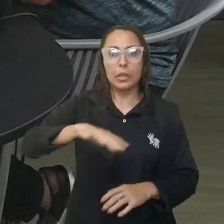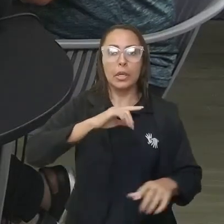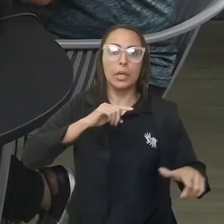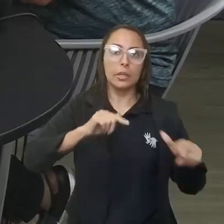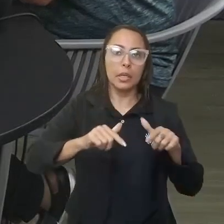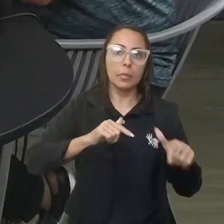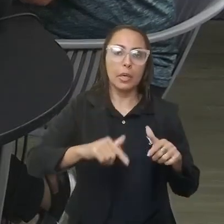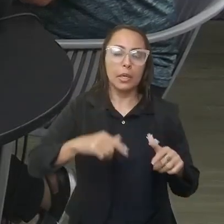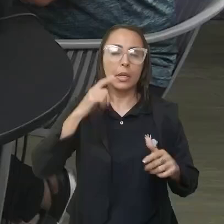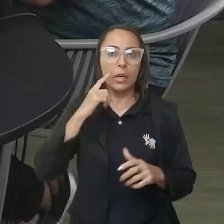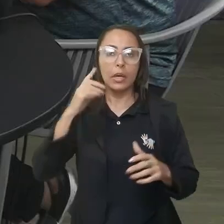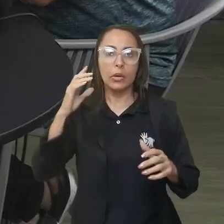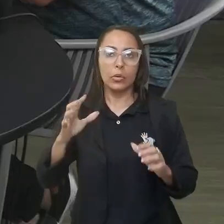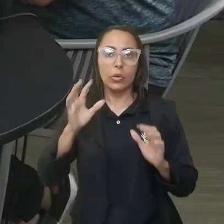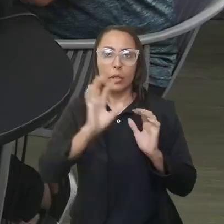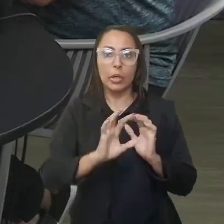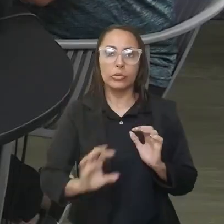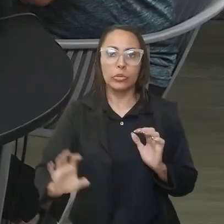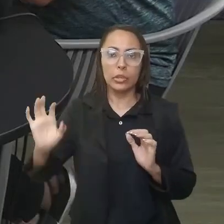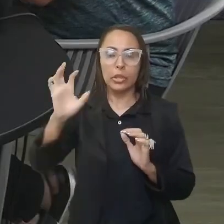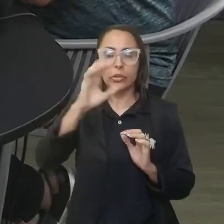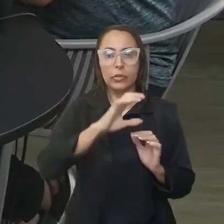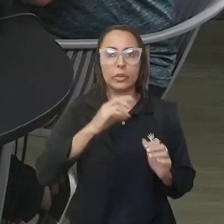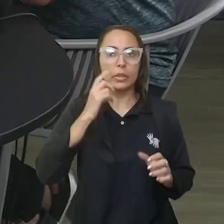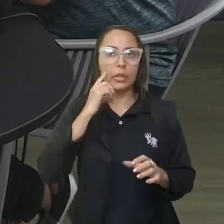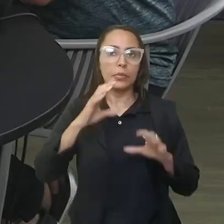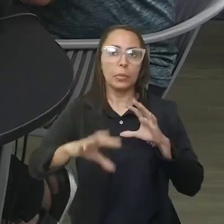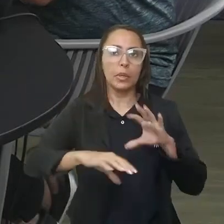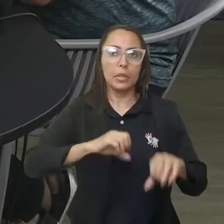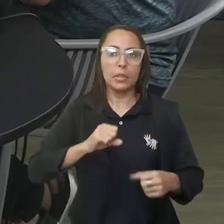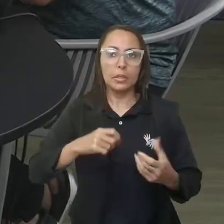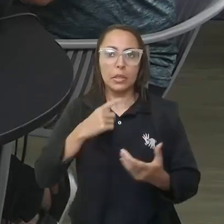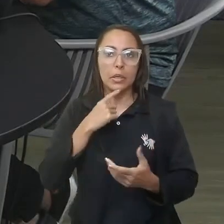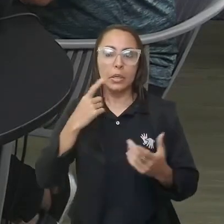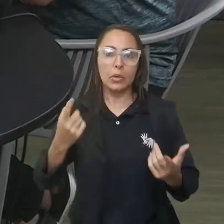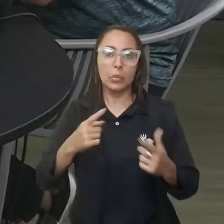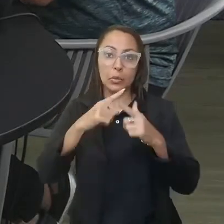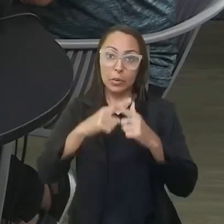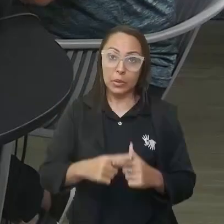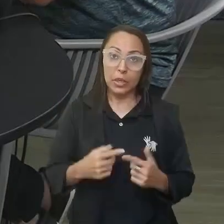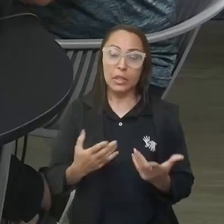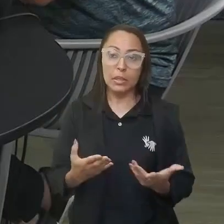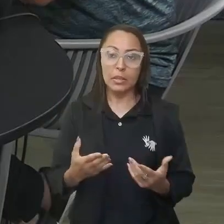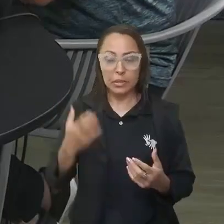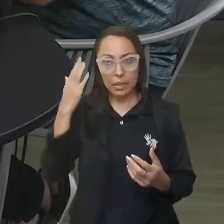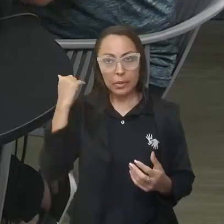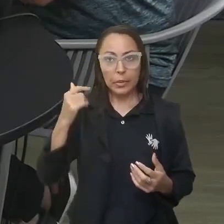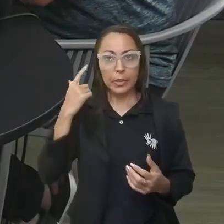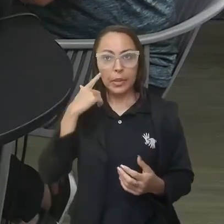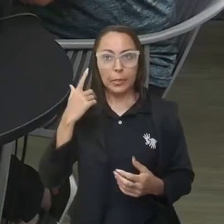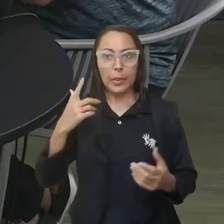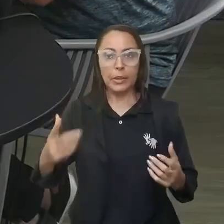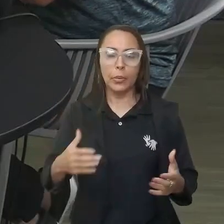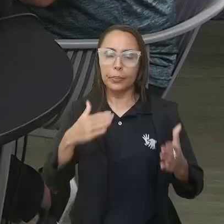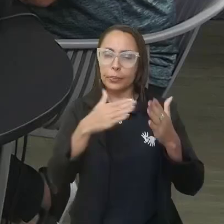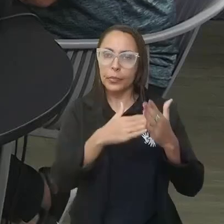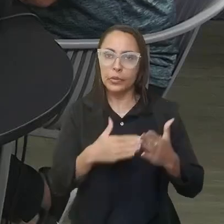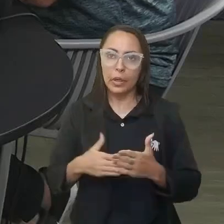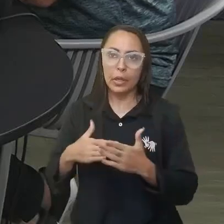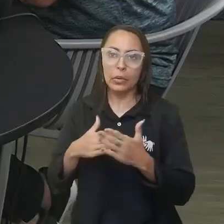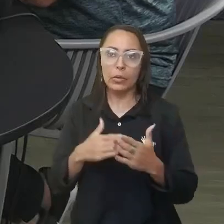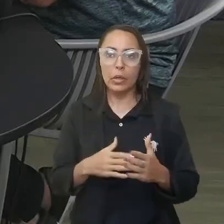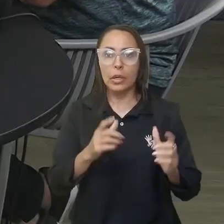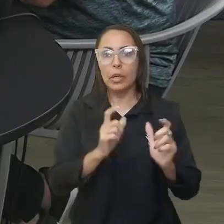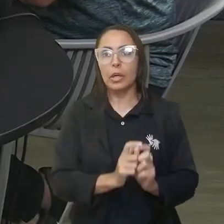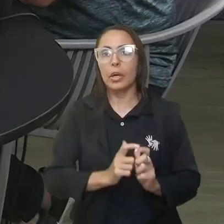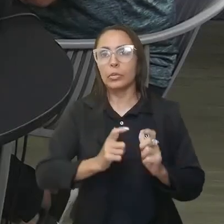com as regionais, fazer formação com as regionais multiplicarem isso, sabe? Eu acho que o maior obstáculo é o tamanho